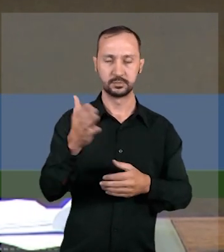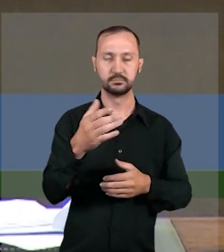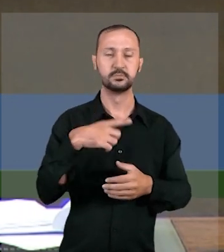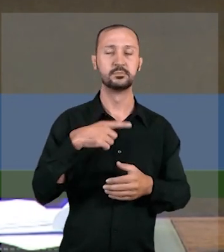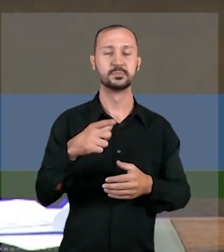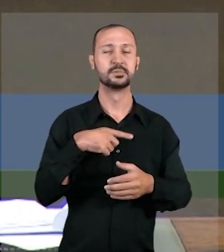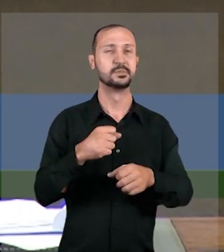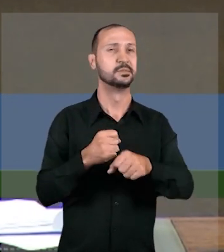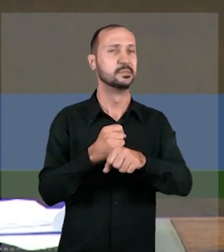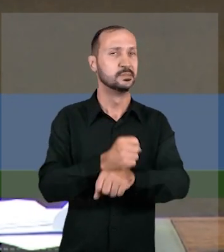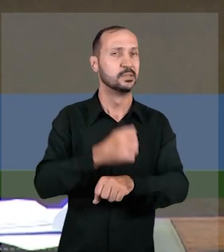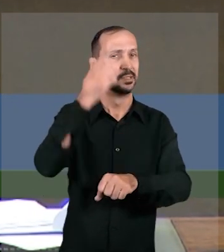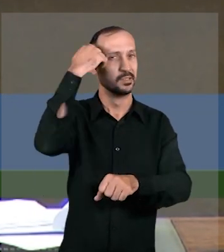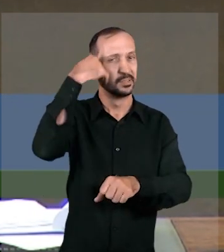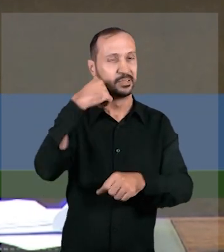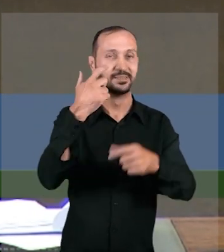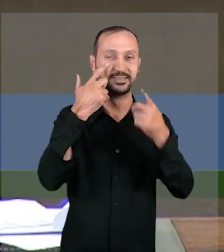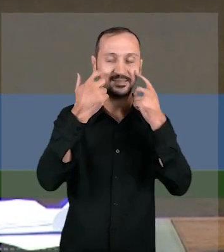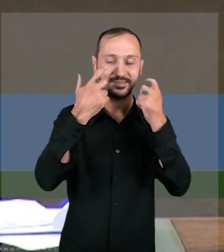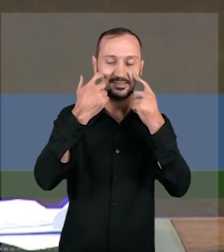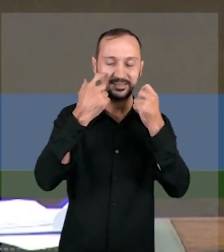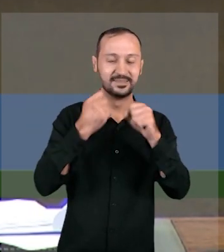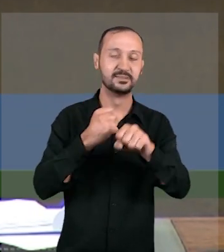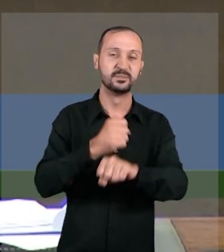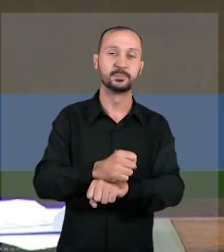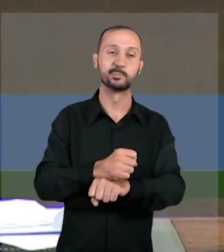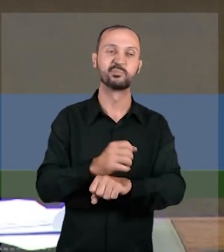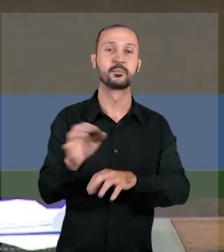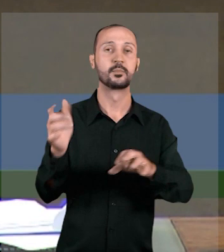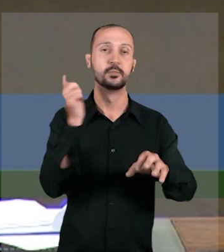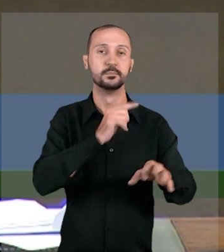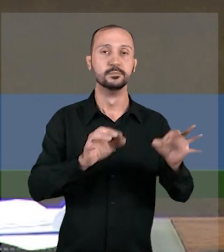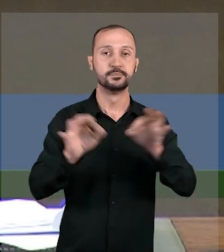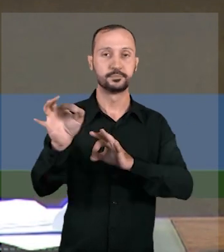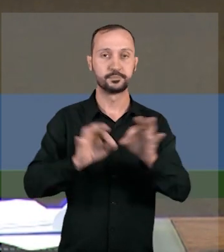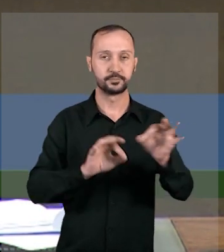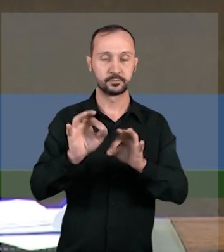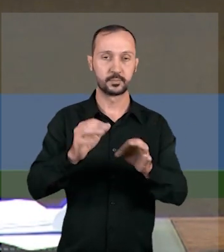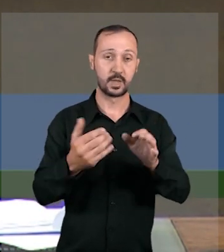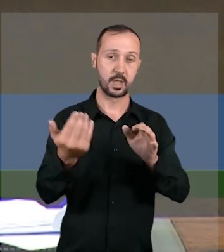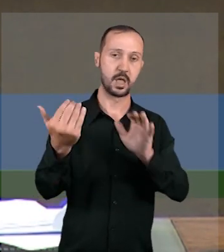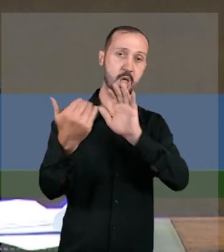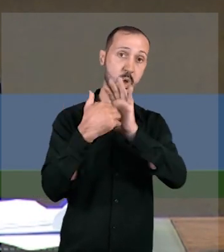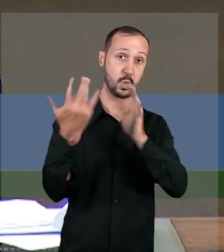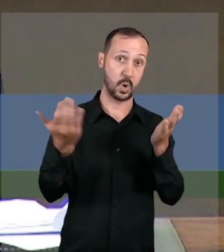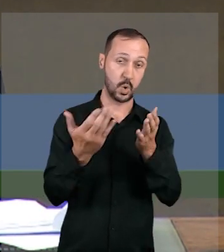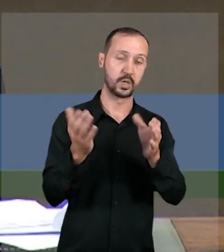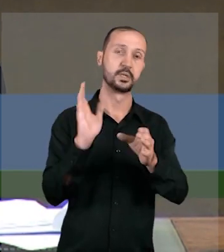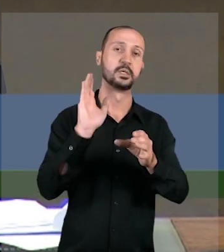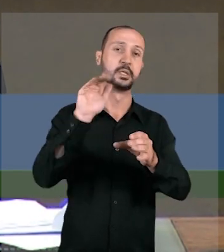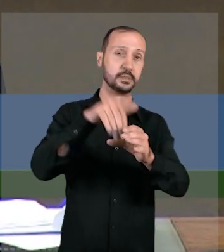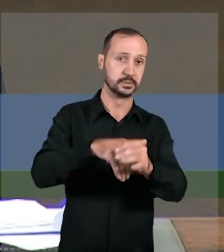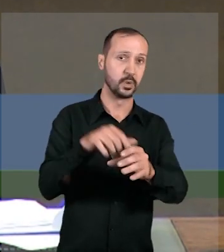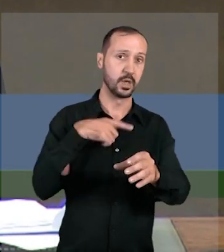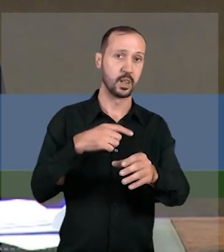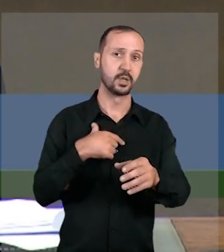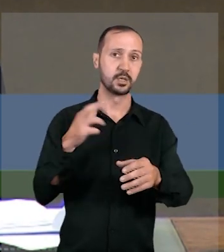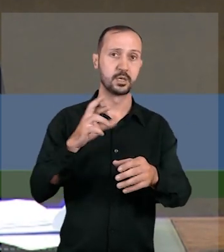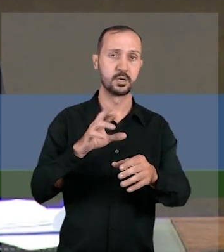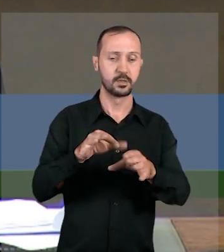que dedicou sangue, suor e lágrimas ao tribunal e presidiu primorosamente as últimas eleições,